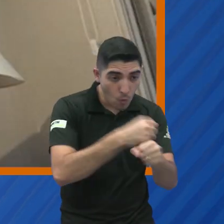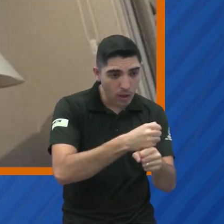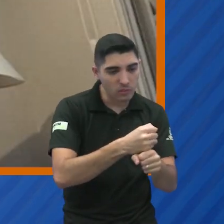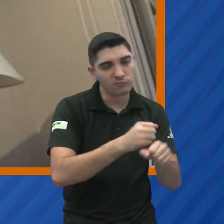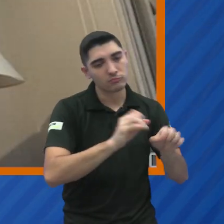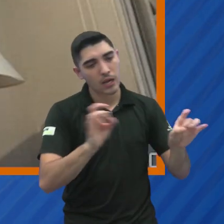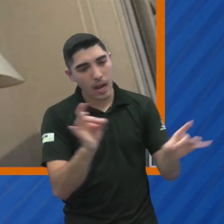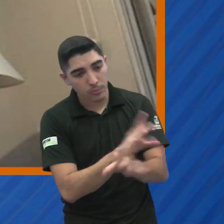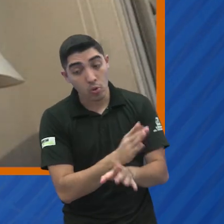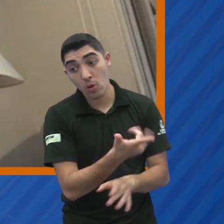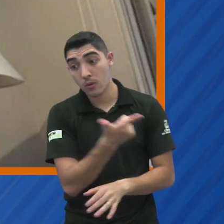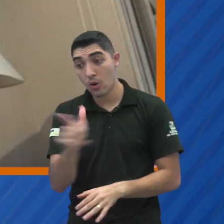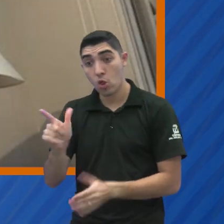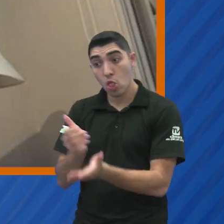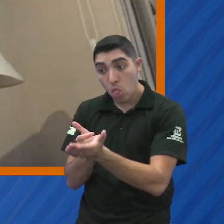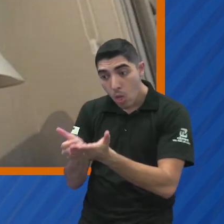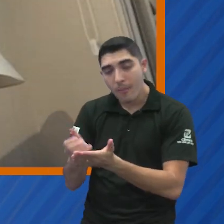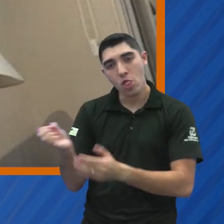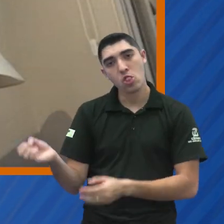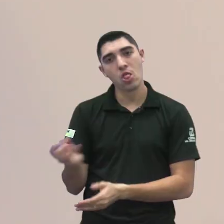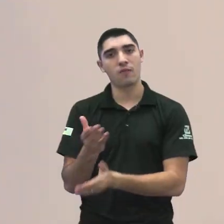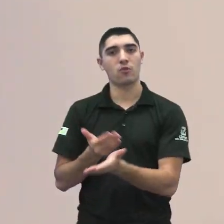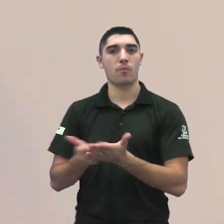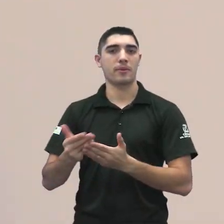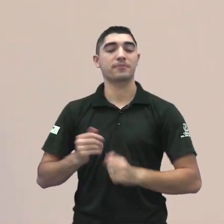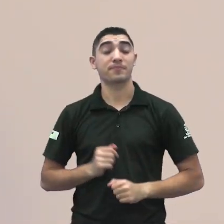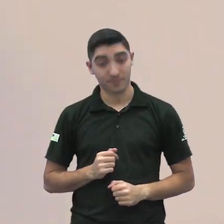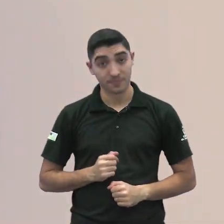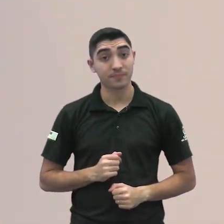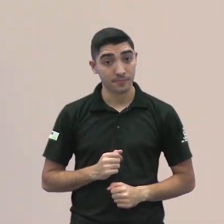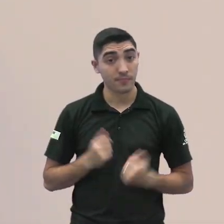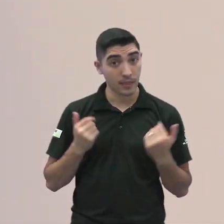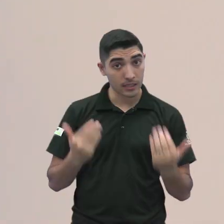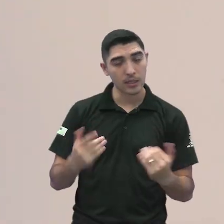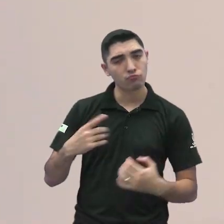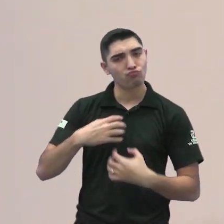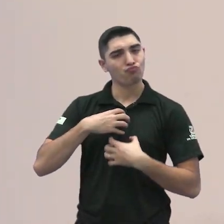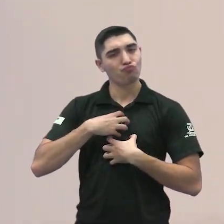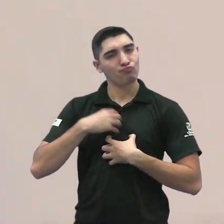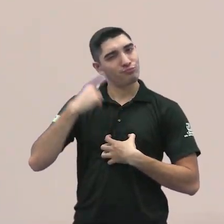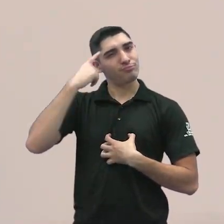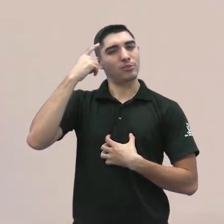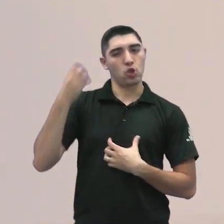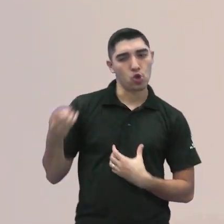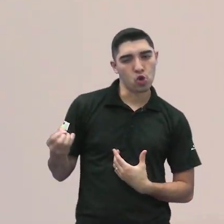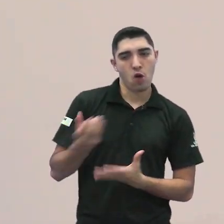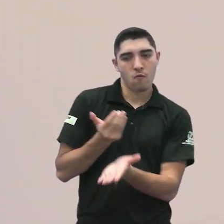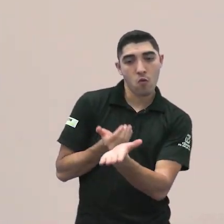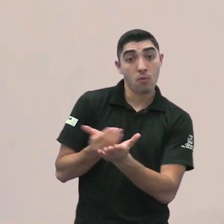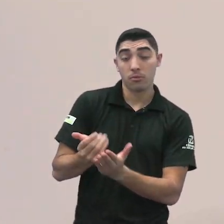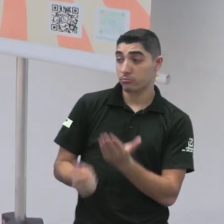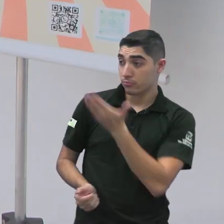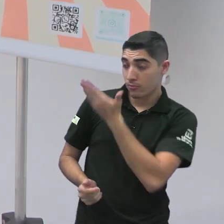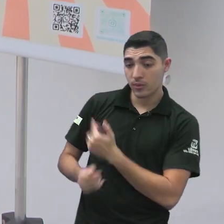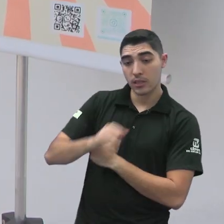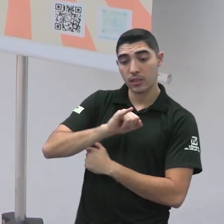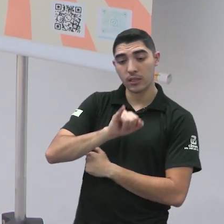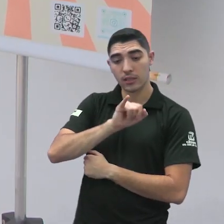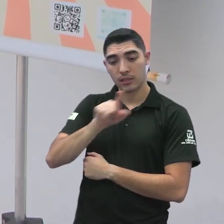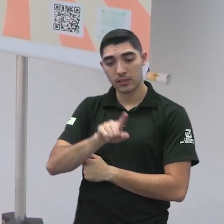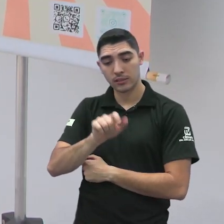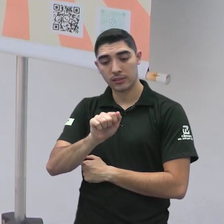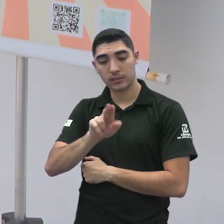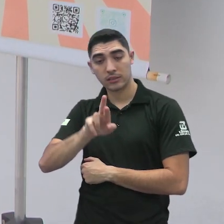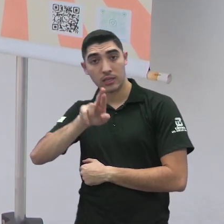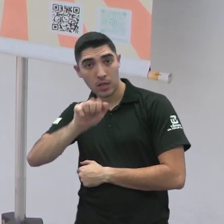ciclos para início de novos ciclos. E essa sensação da necessidade de começar um novo ciclo foi o que fez